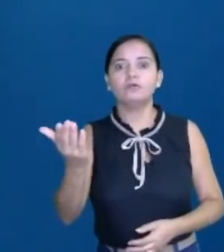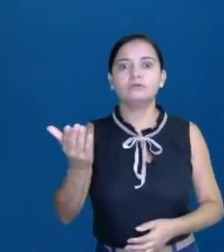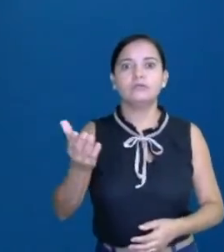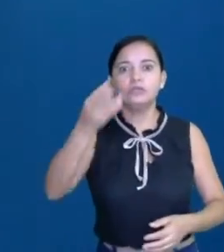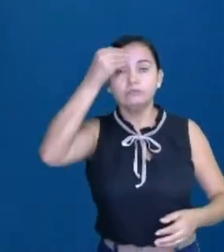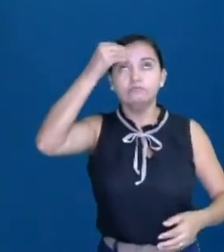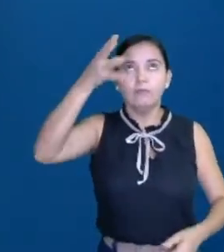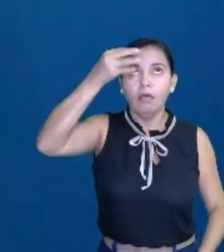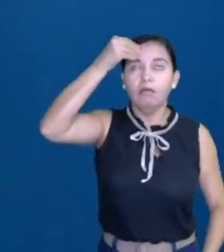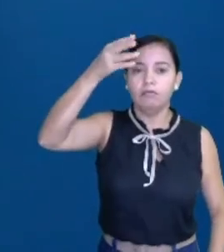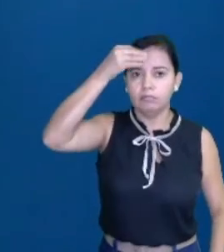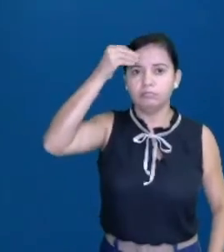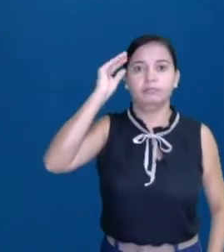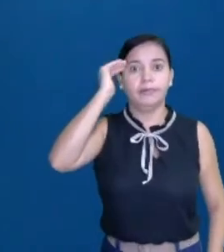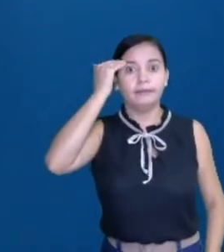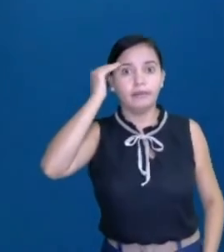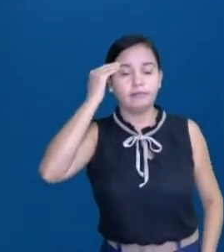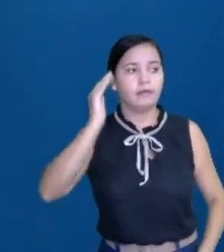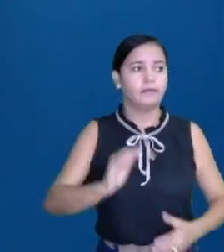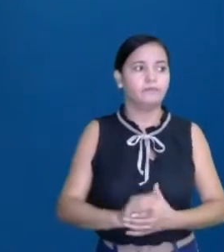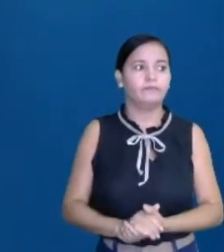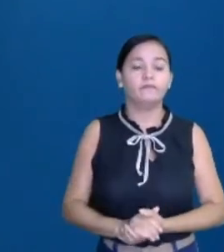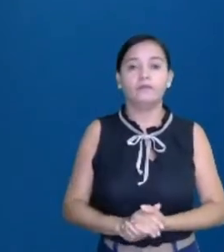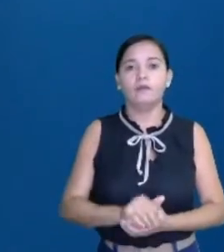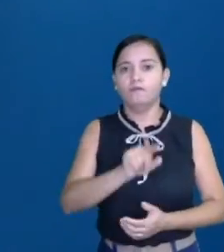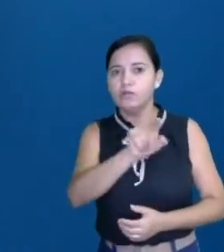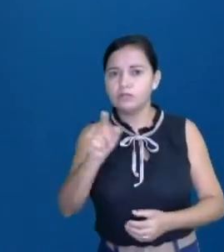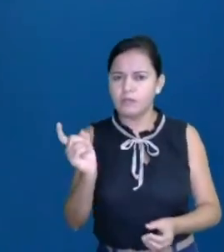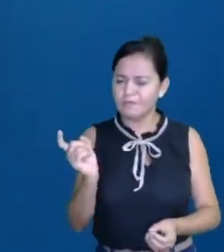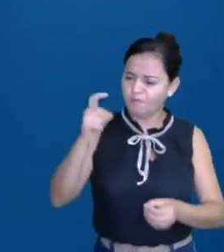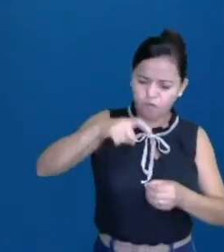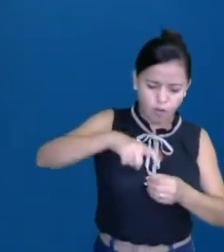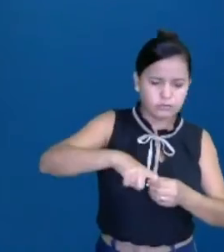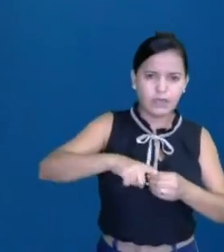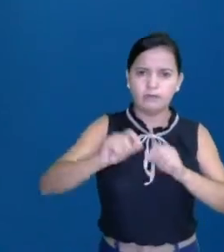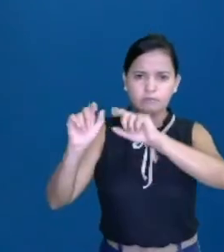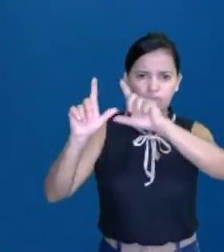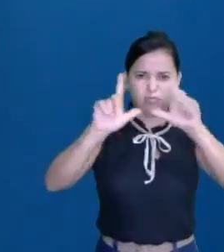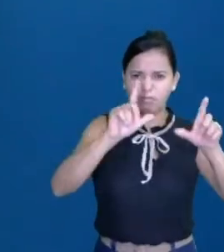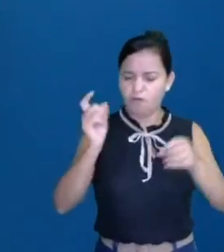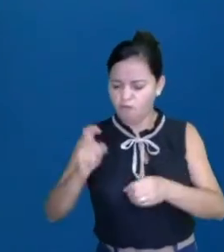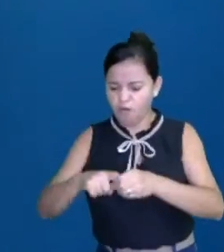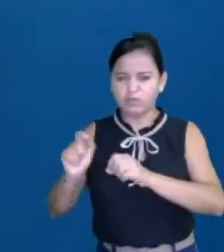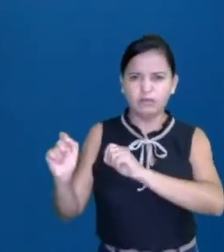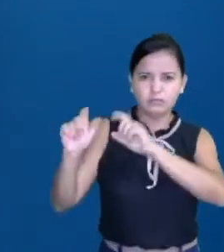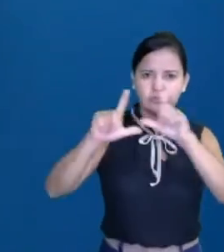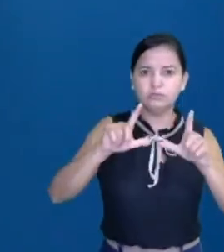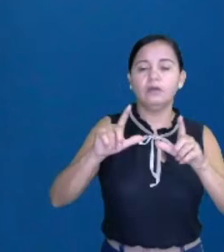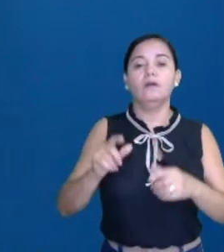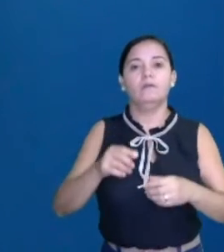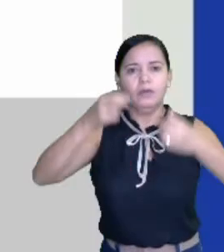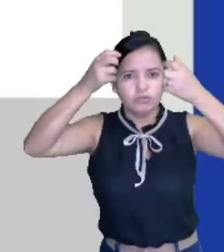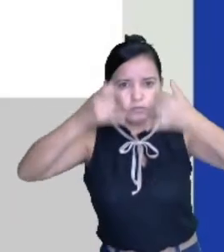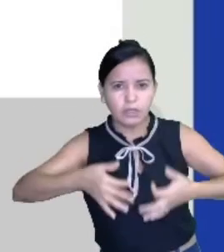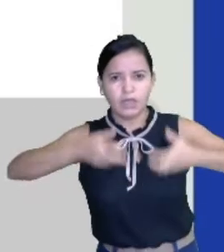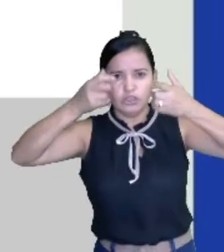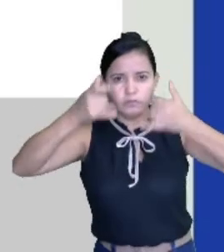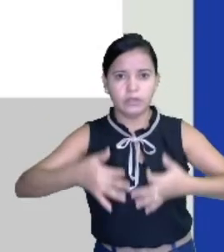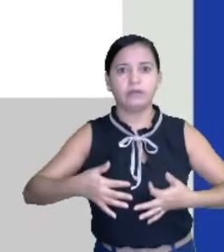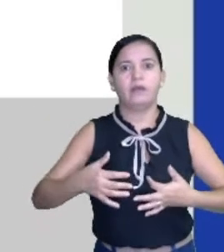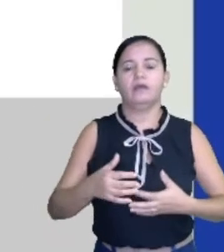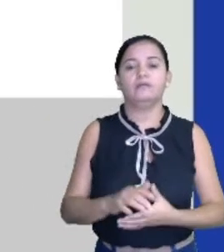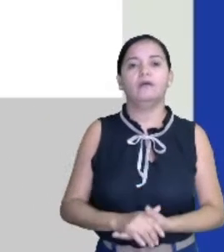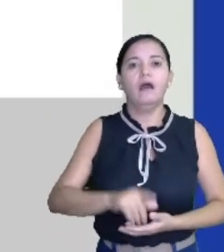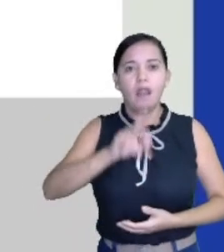isso, compreendido isso, tá? E aí você pode voltar a essa imagem, mais uma vez, ver a explicação, porque isso aqui, gente, todo esse